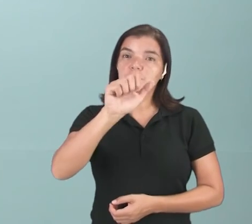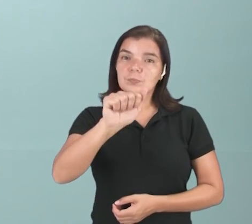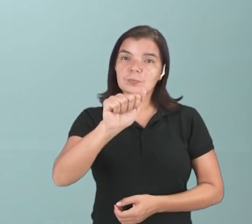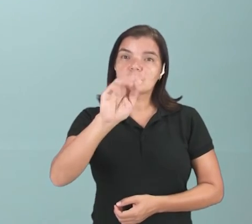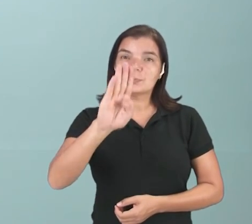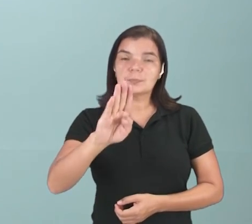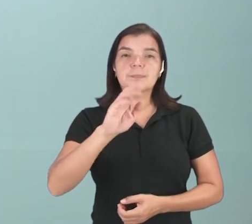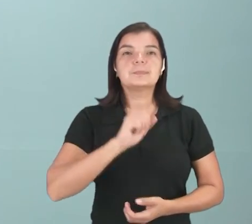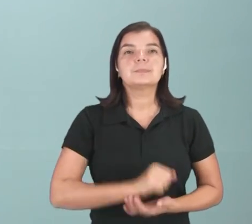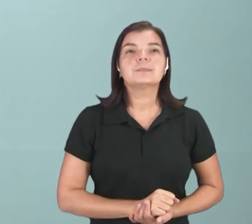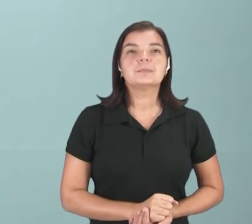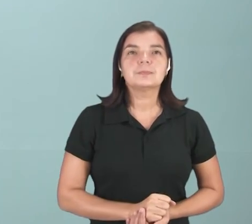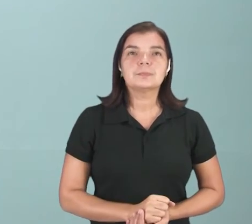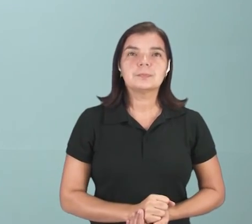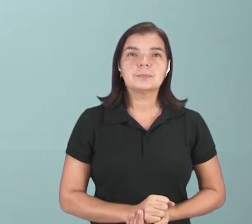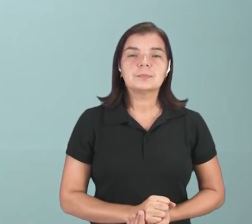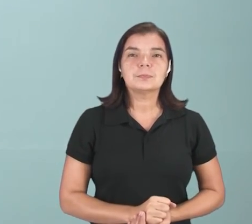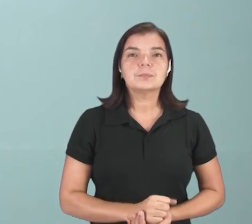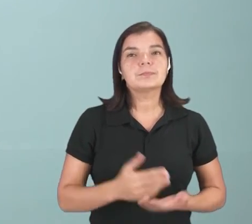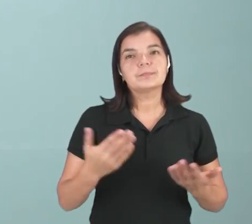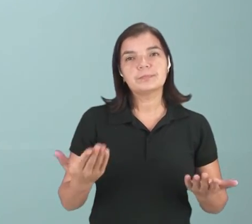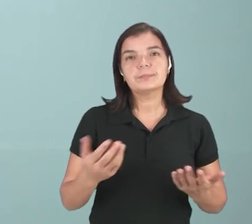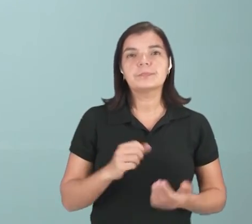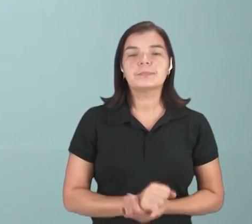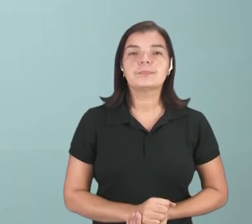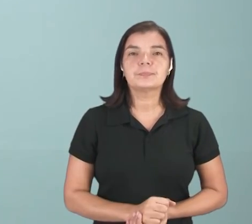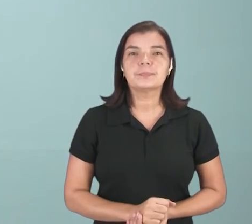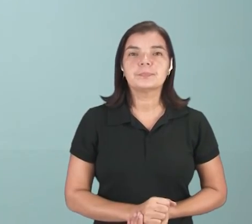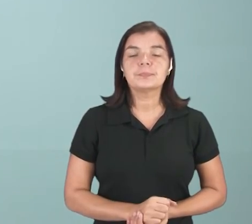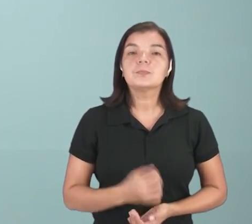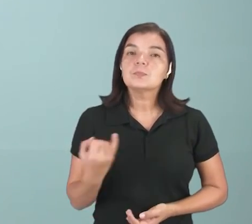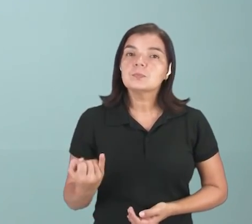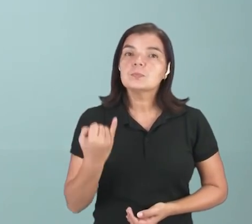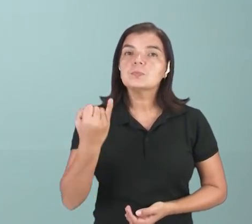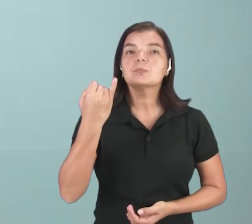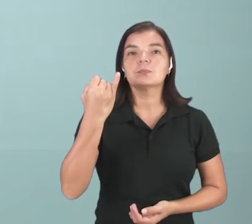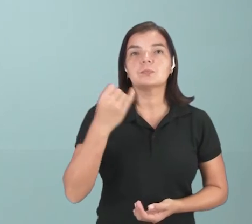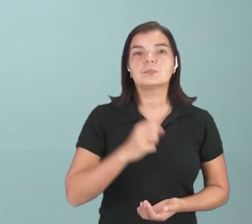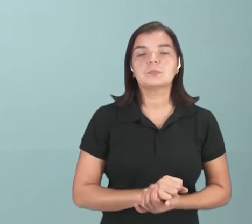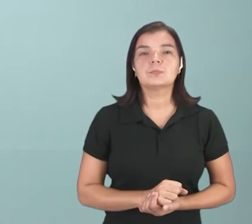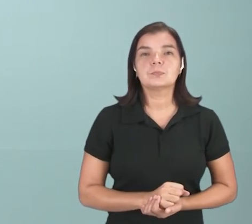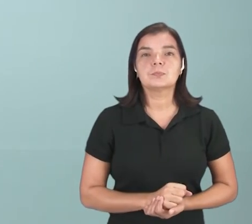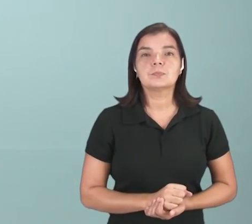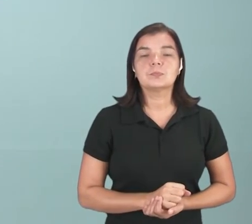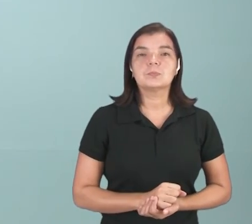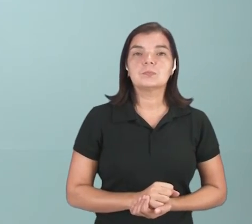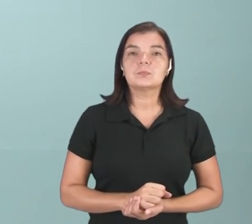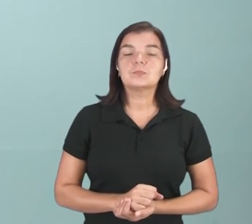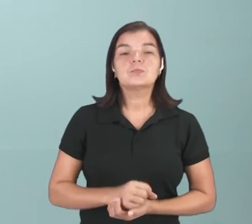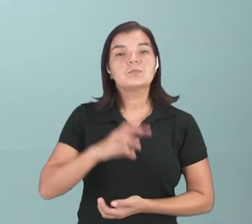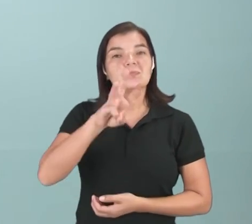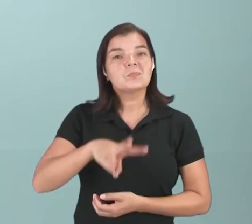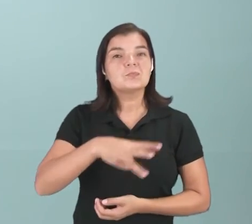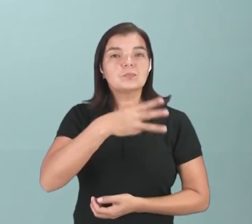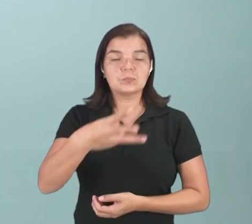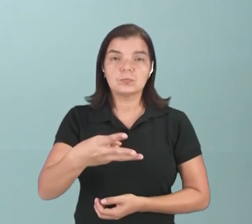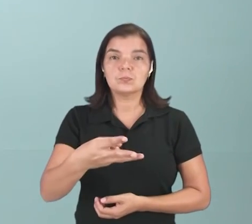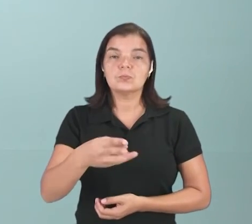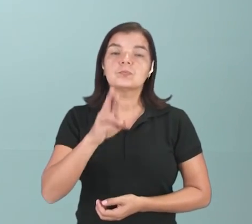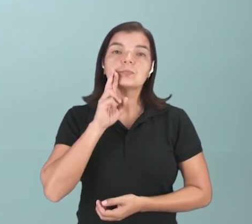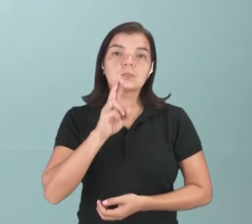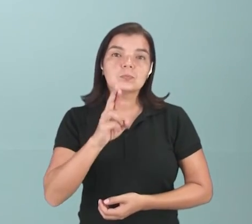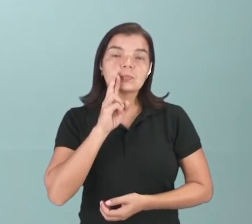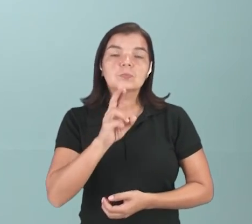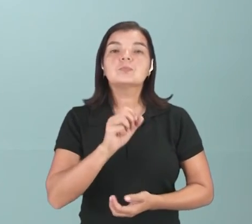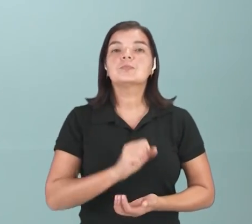e B. Gente, o importante no trabalho com as matrizes ou as operações